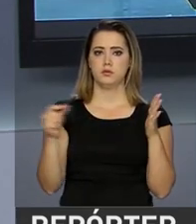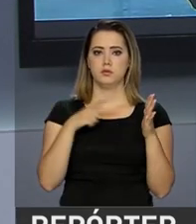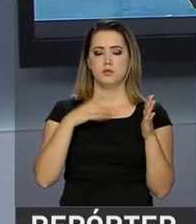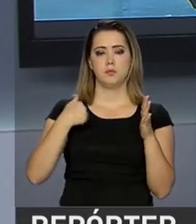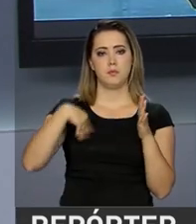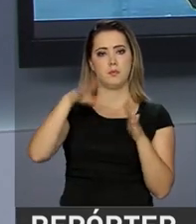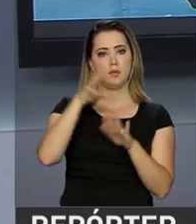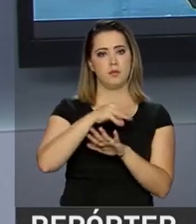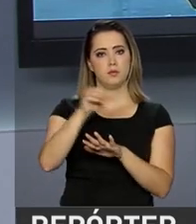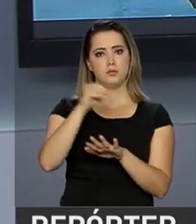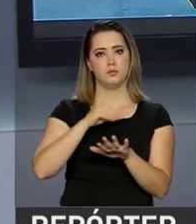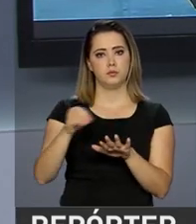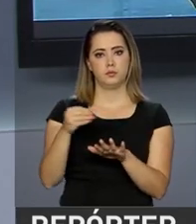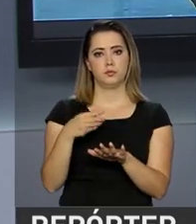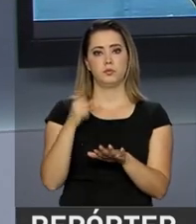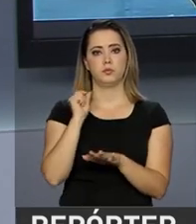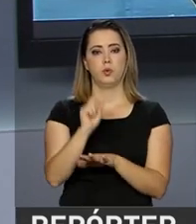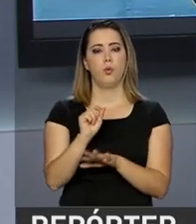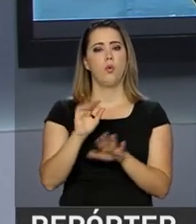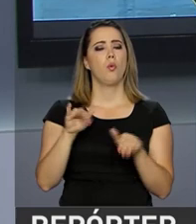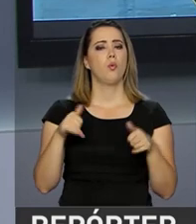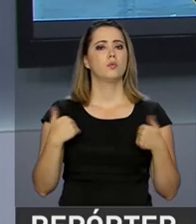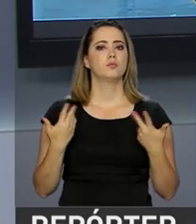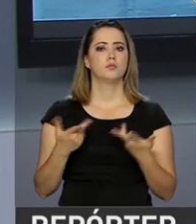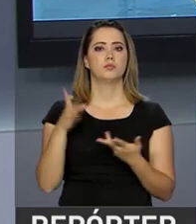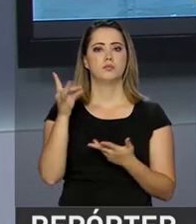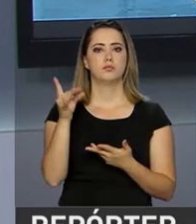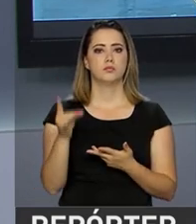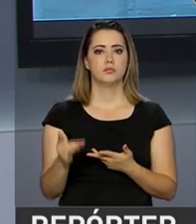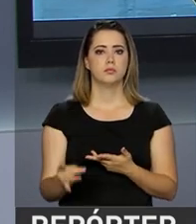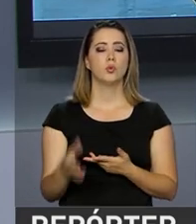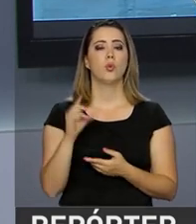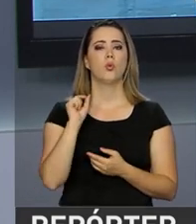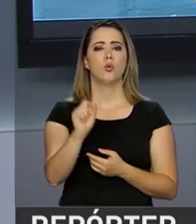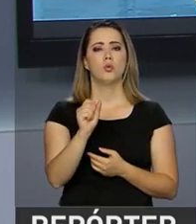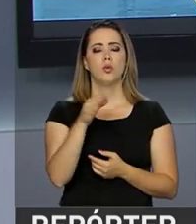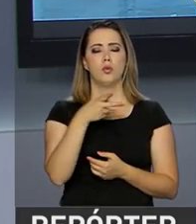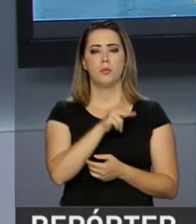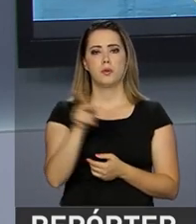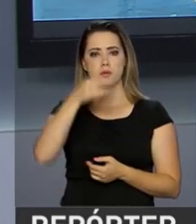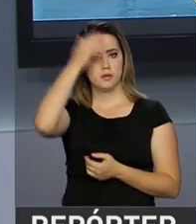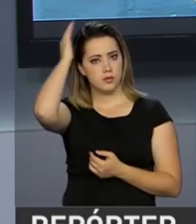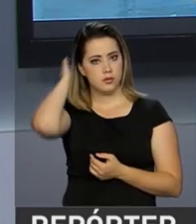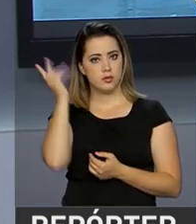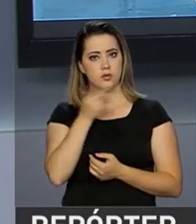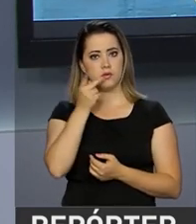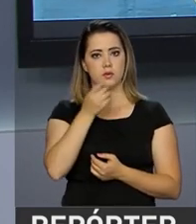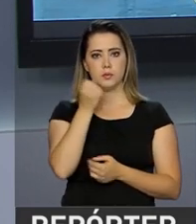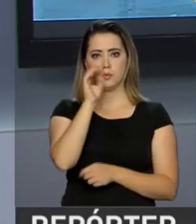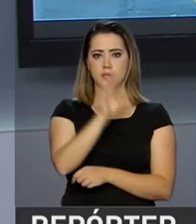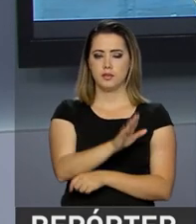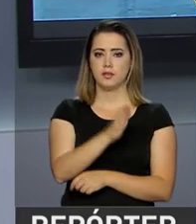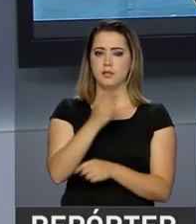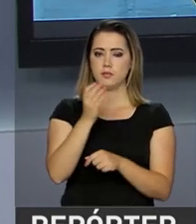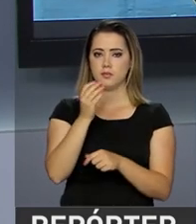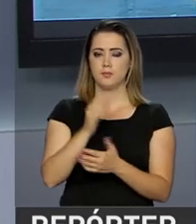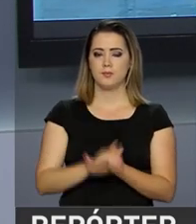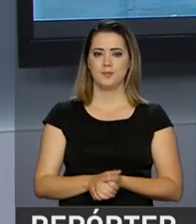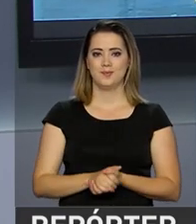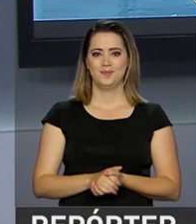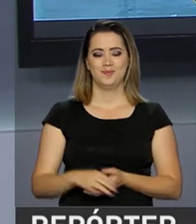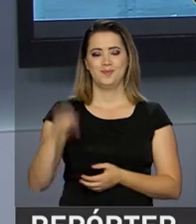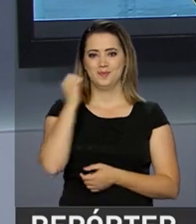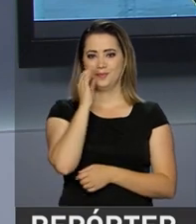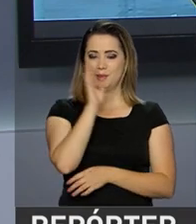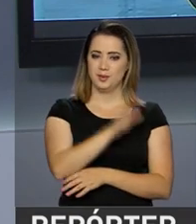planal informações pra gente Olá Paulo quais os destaques elencados pelo presidente boa tarde para você olá